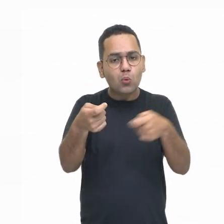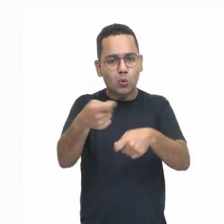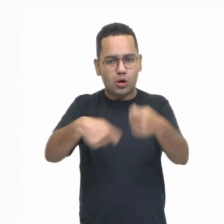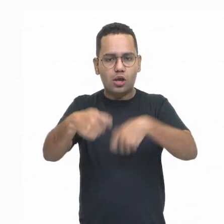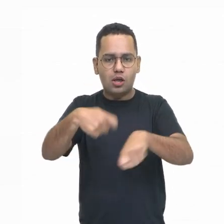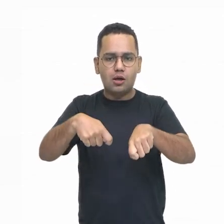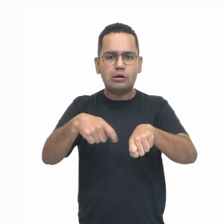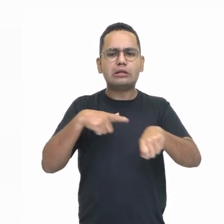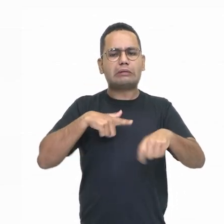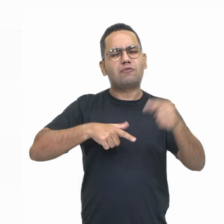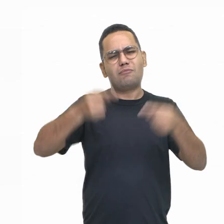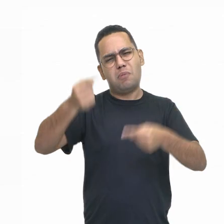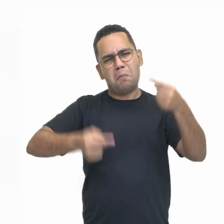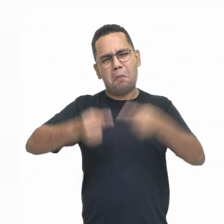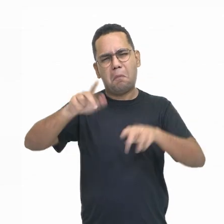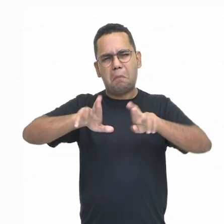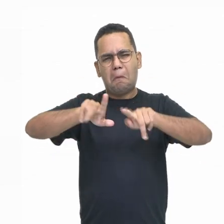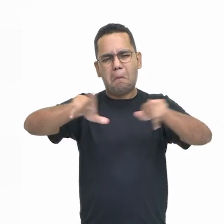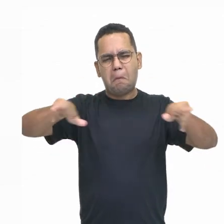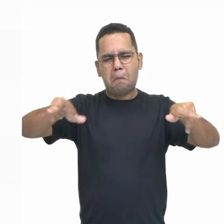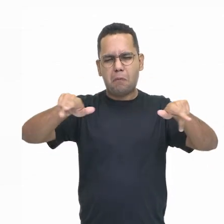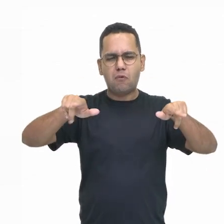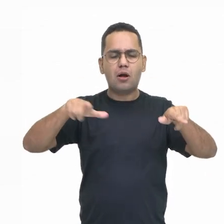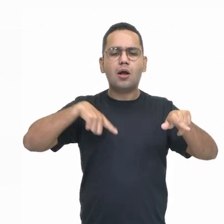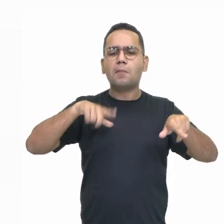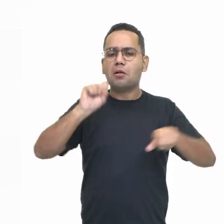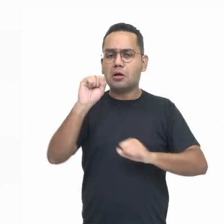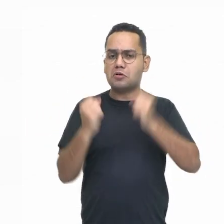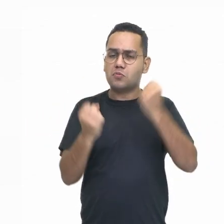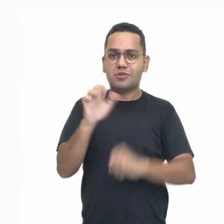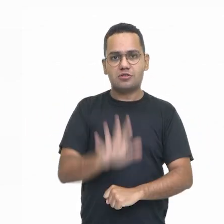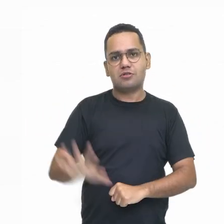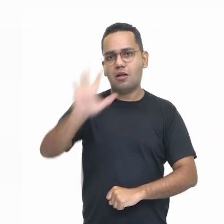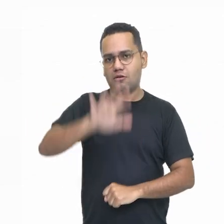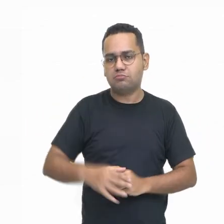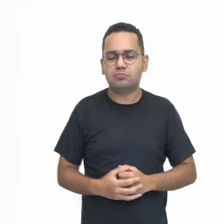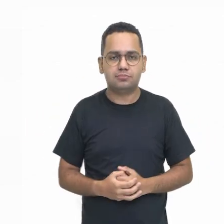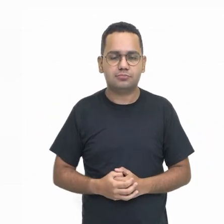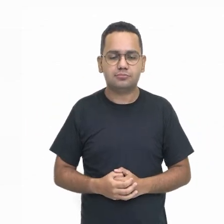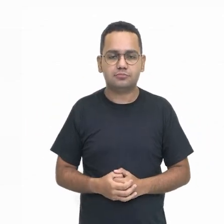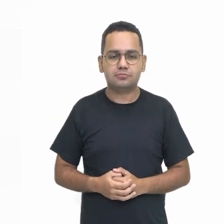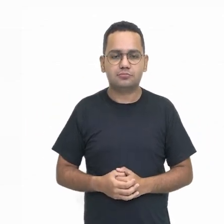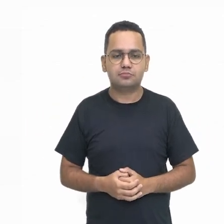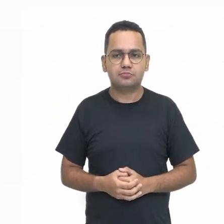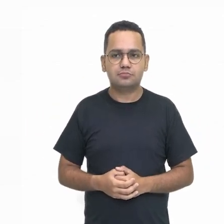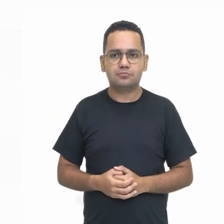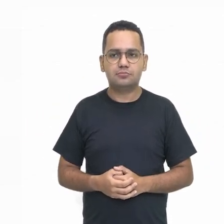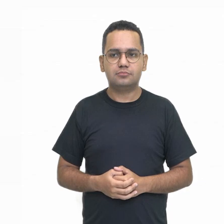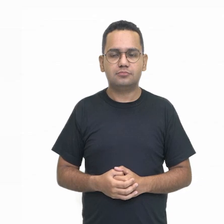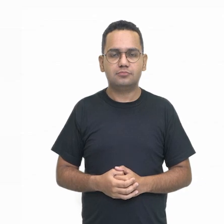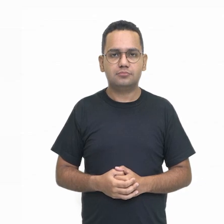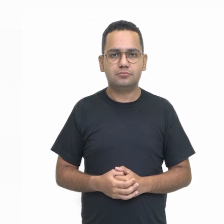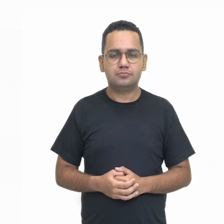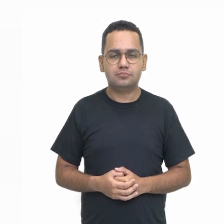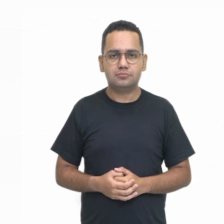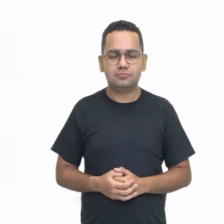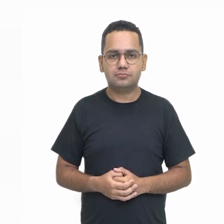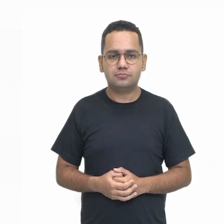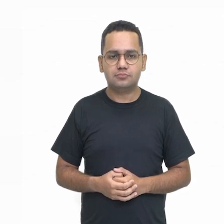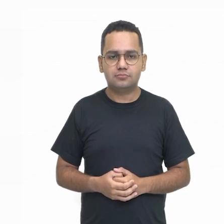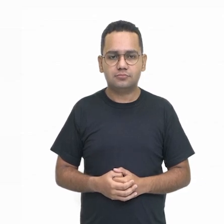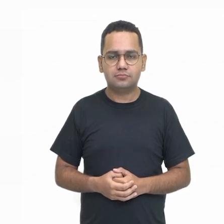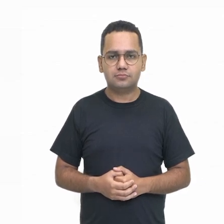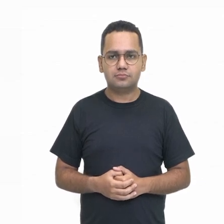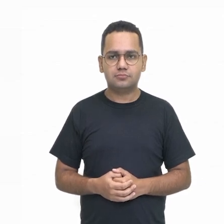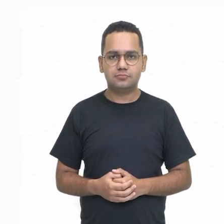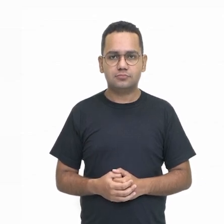gerou debates sobre os impactos da indústria nacional. Então, você tem justamente o Brasil,